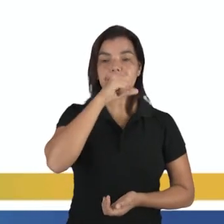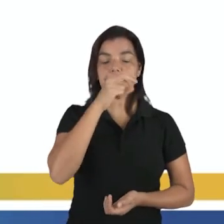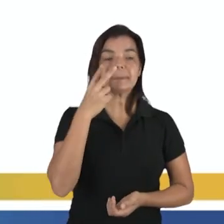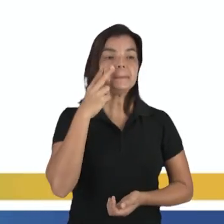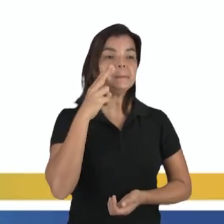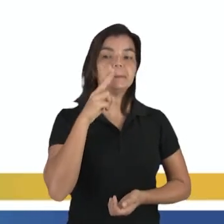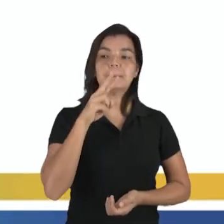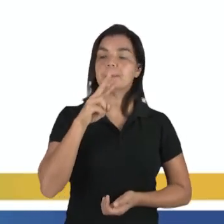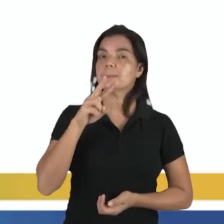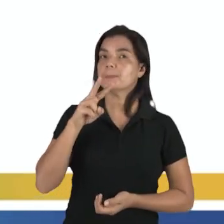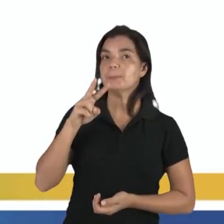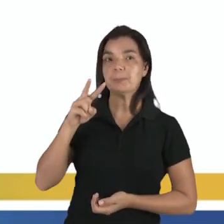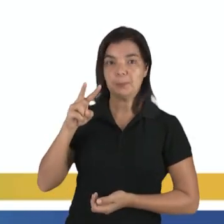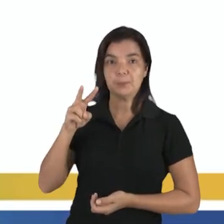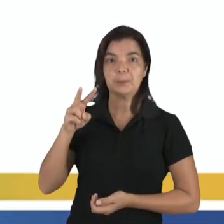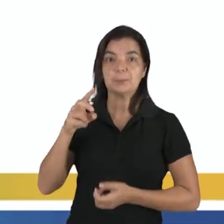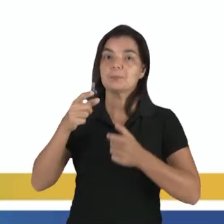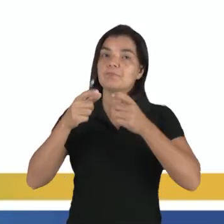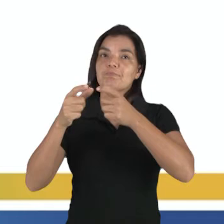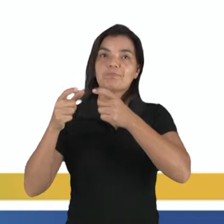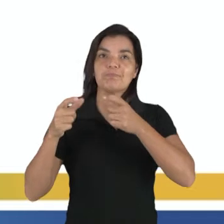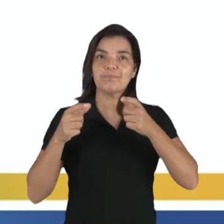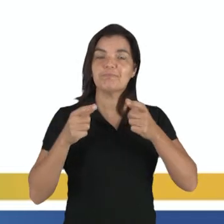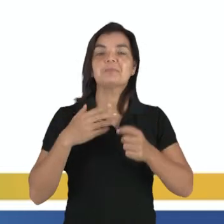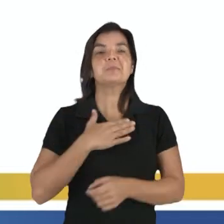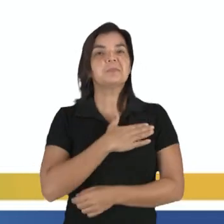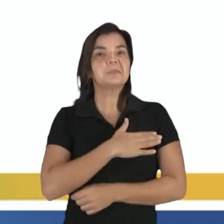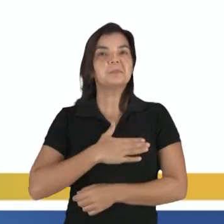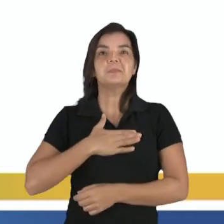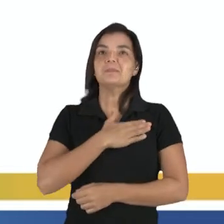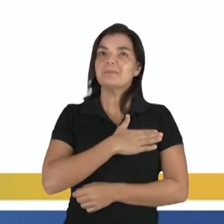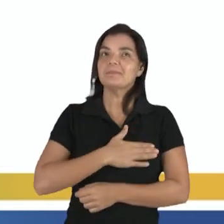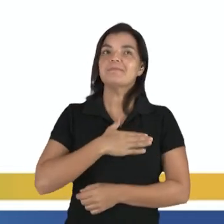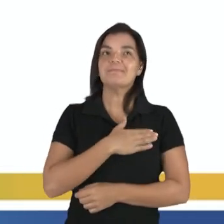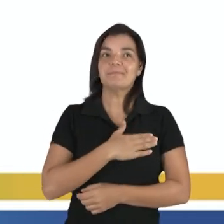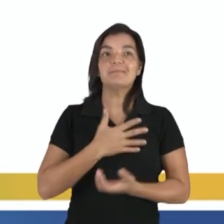O pai corre os olhos pelo botequim, satisfeito como